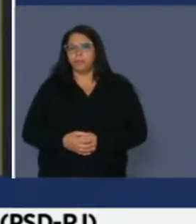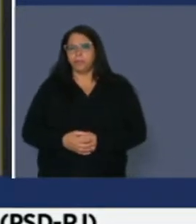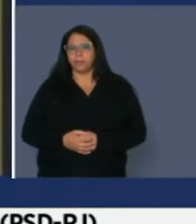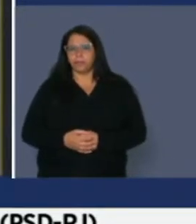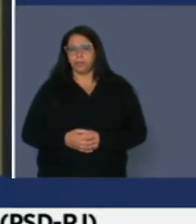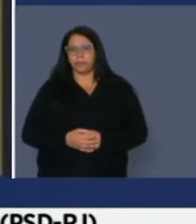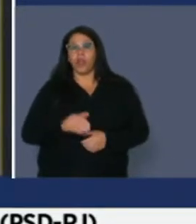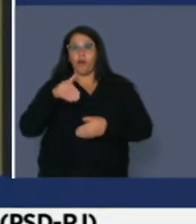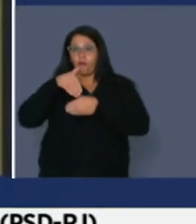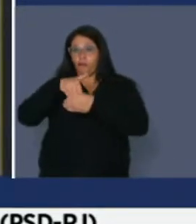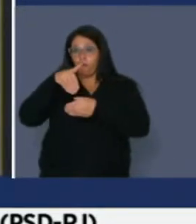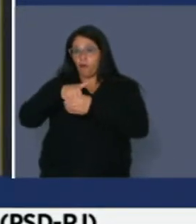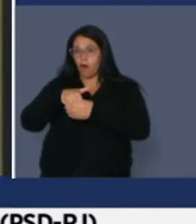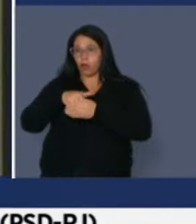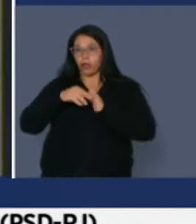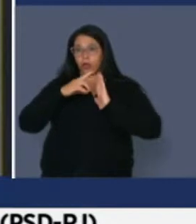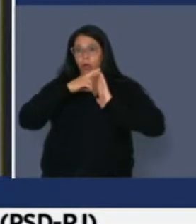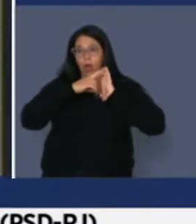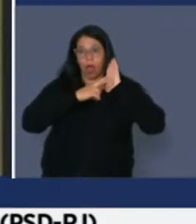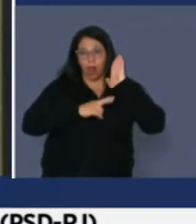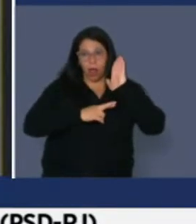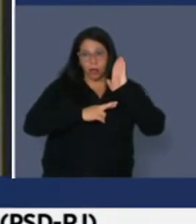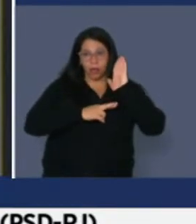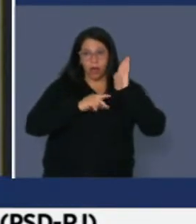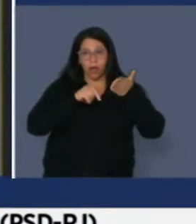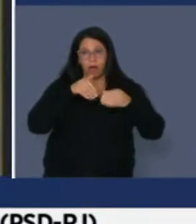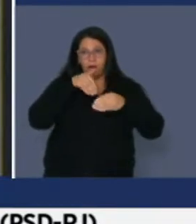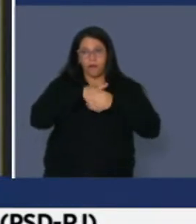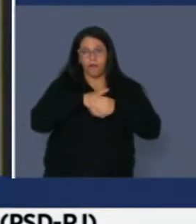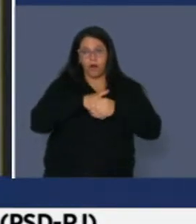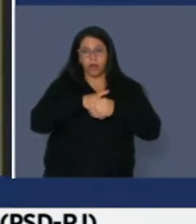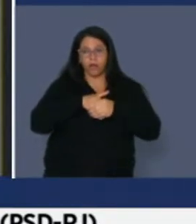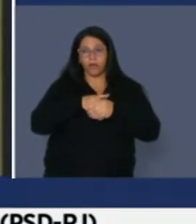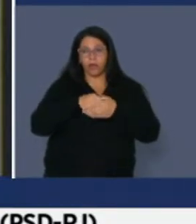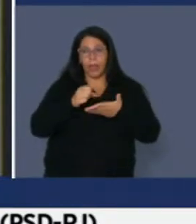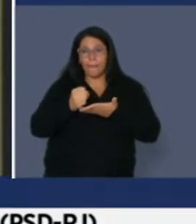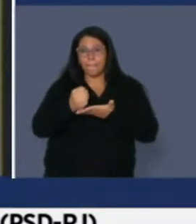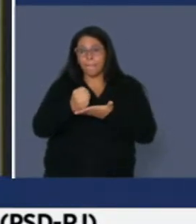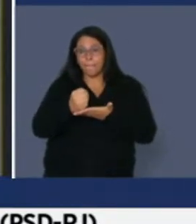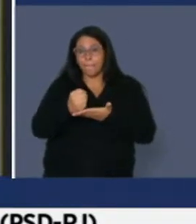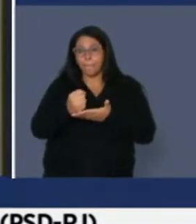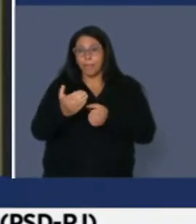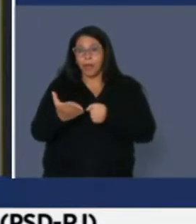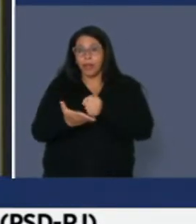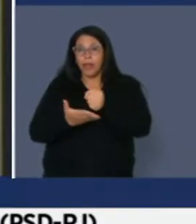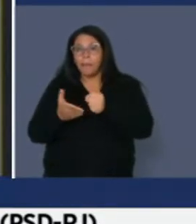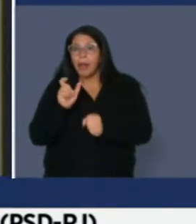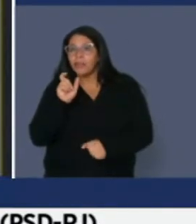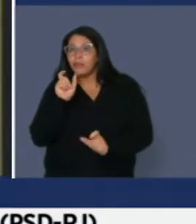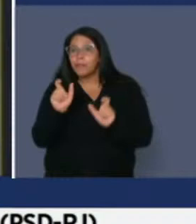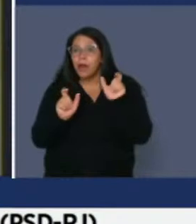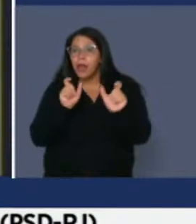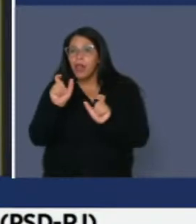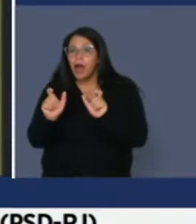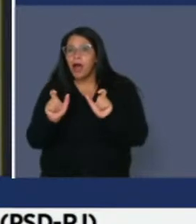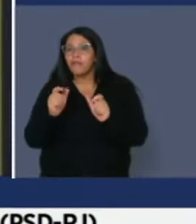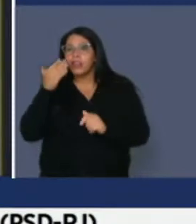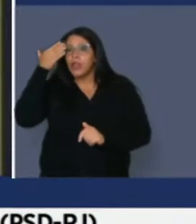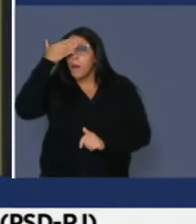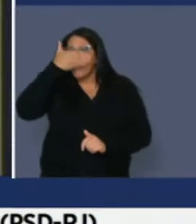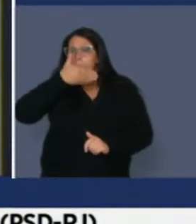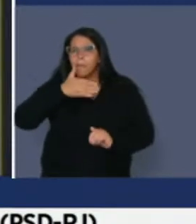O voto do relator foi em cima de palavras sem